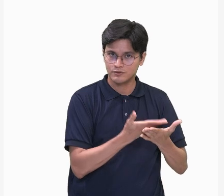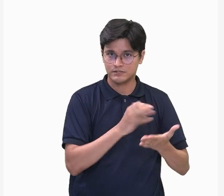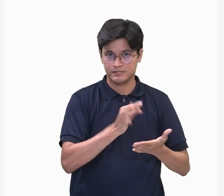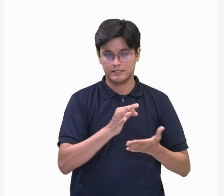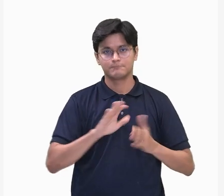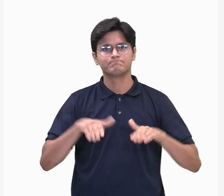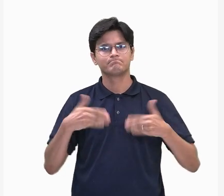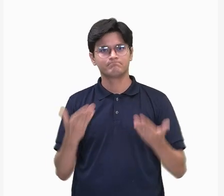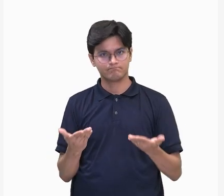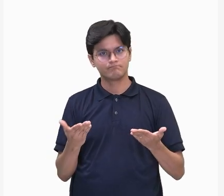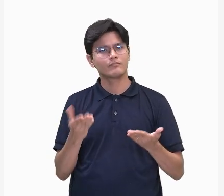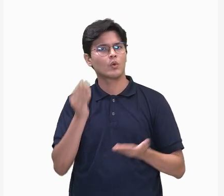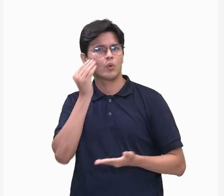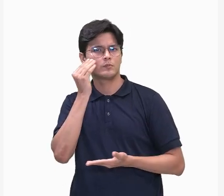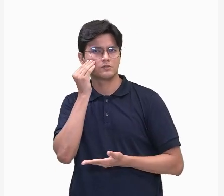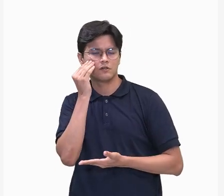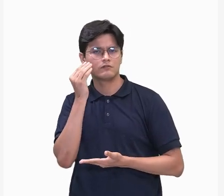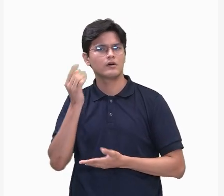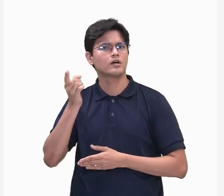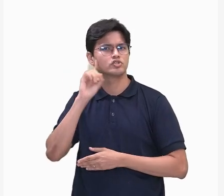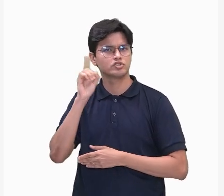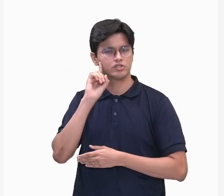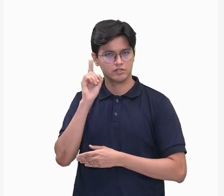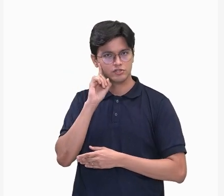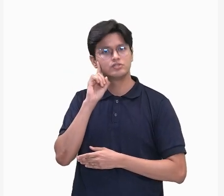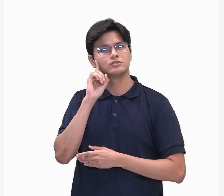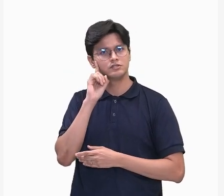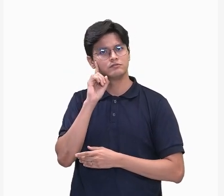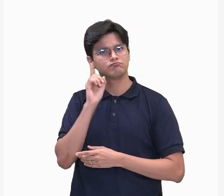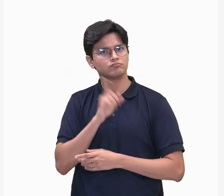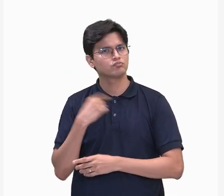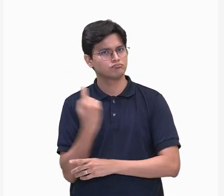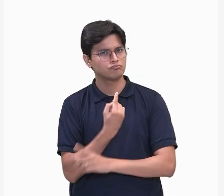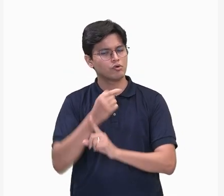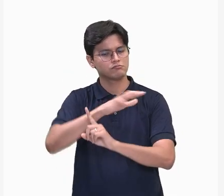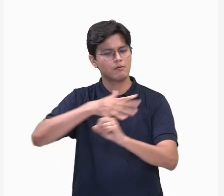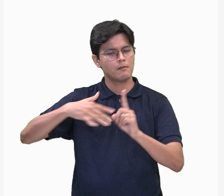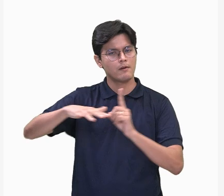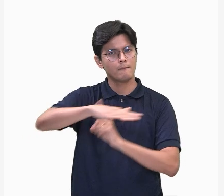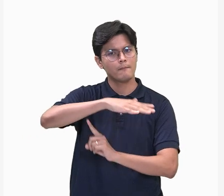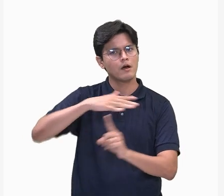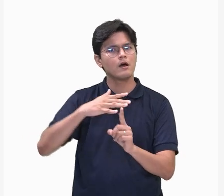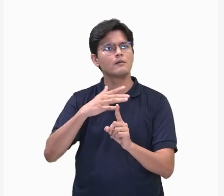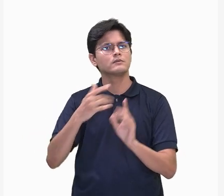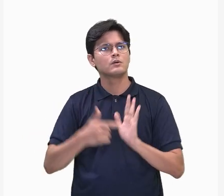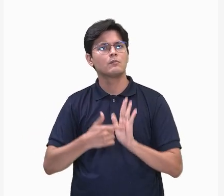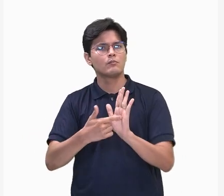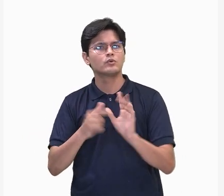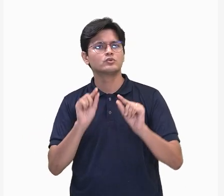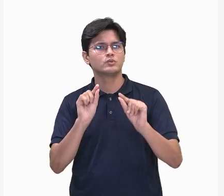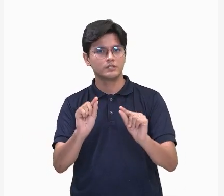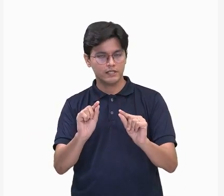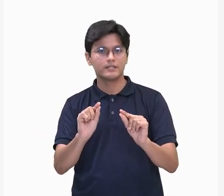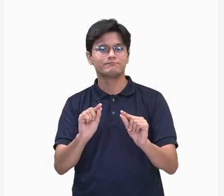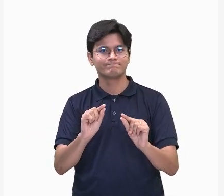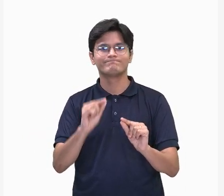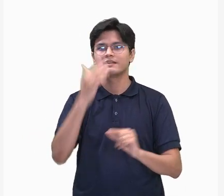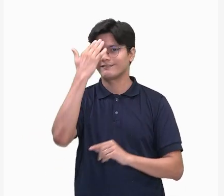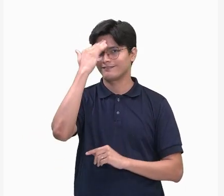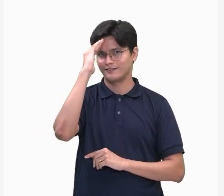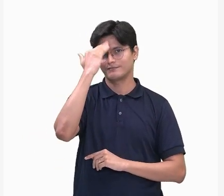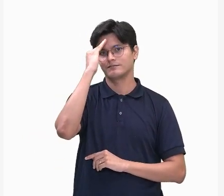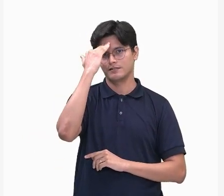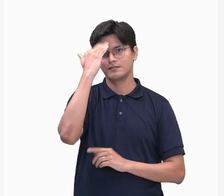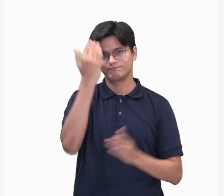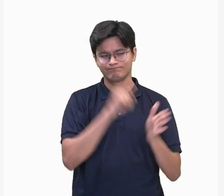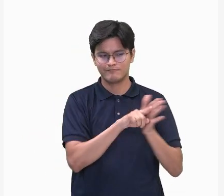Então, observar o cotidiano ao nosso redor mostra como o entendimento sobre as células vai além